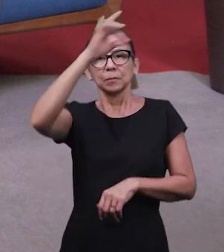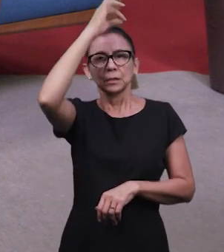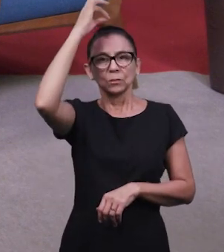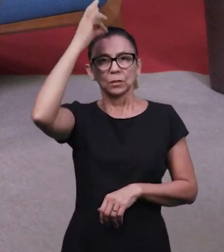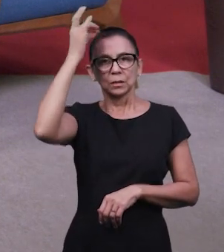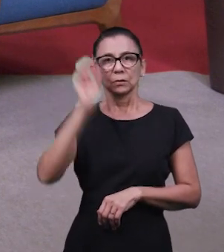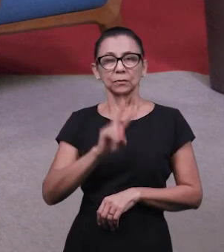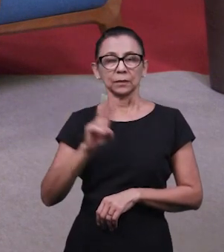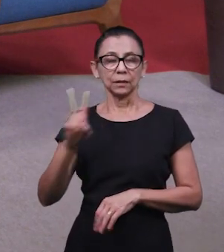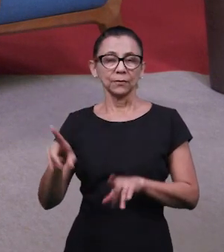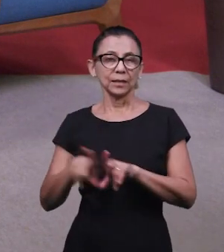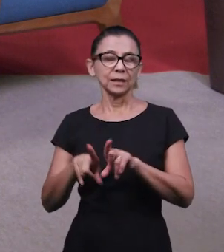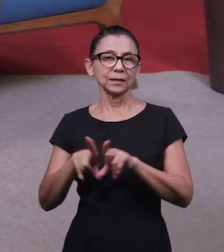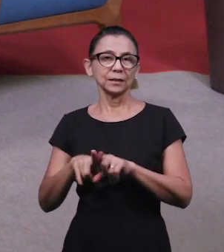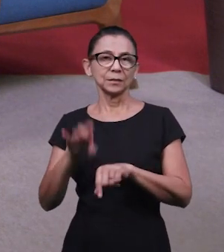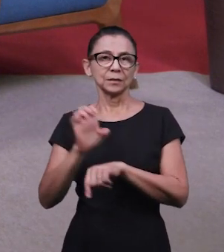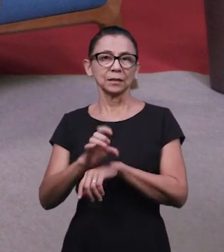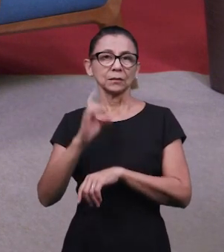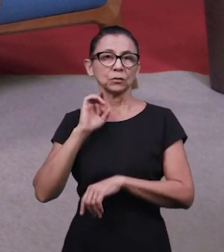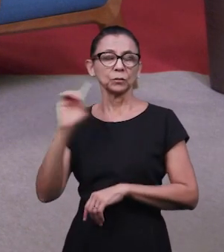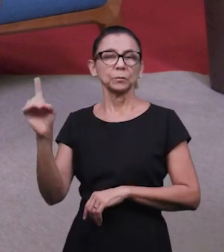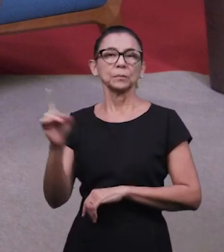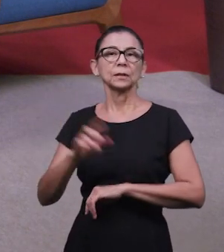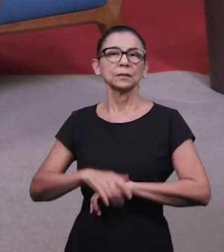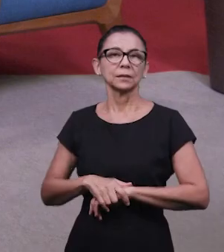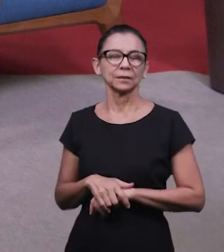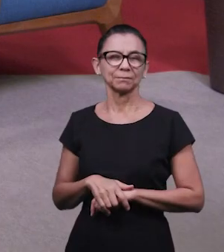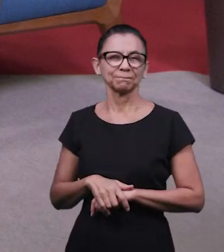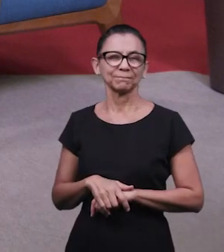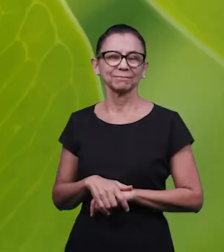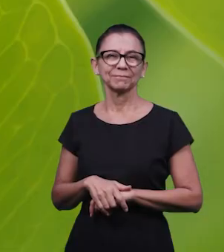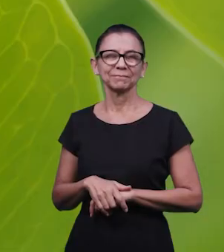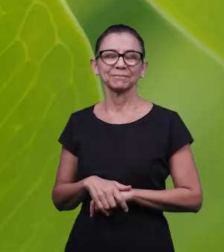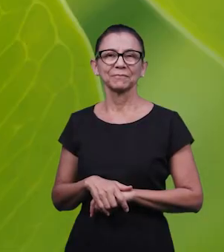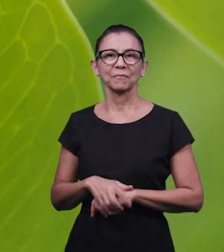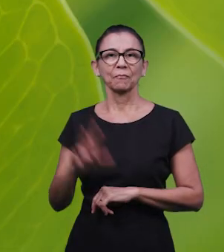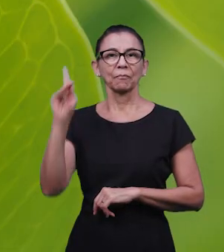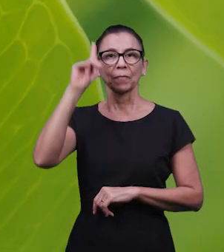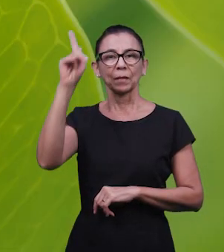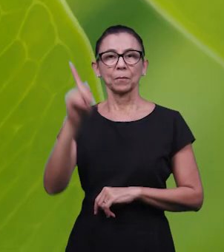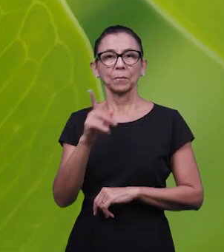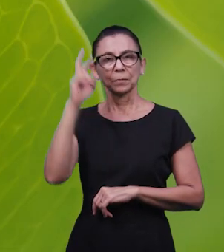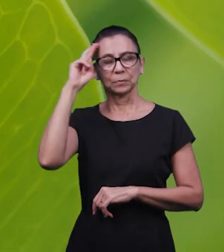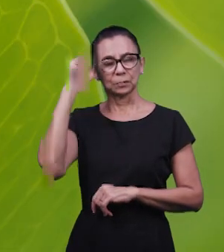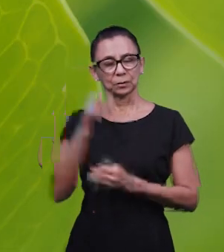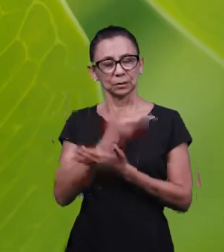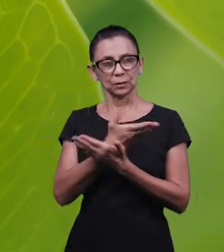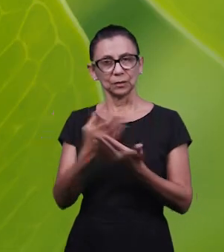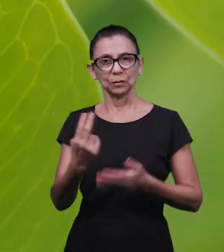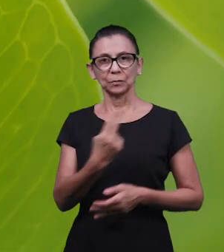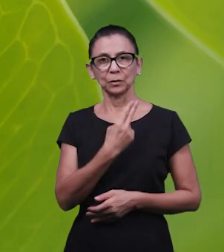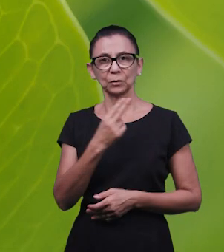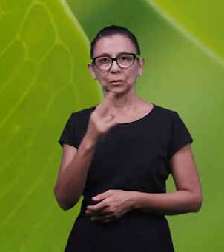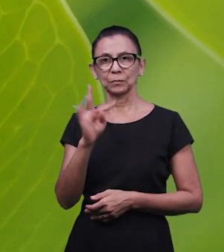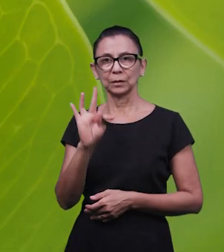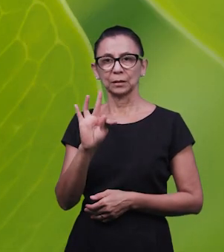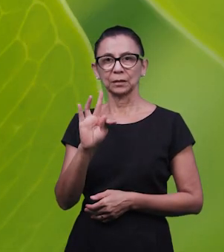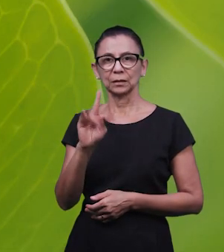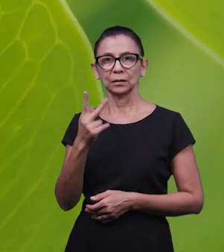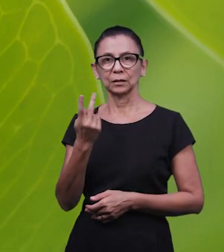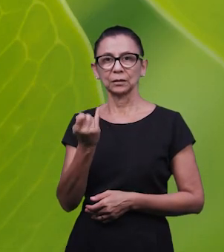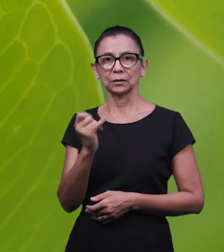agora. Primeiro, nós vamos passar uma mensagem enviada por Tiago. Ele é da igreja de Praia da Costa 3, ou seja, a igreja de Moby Dick, aqui em